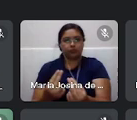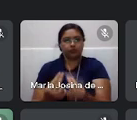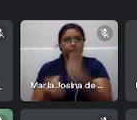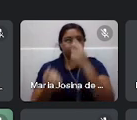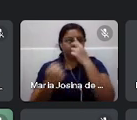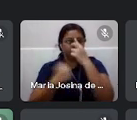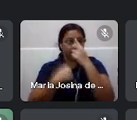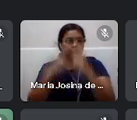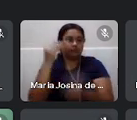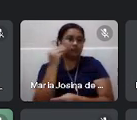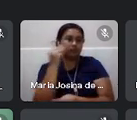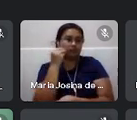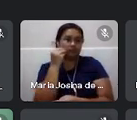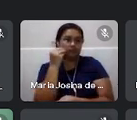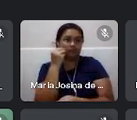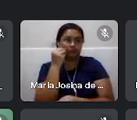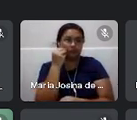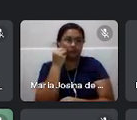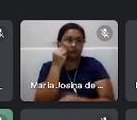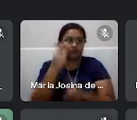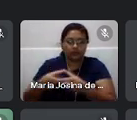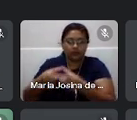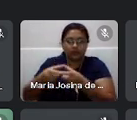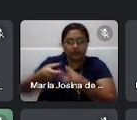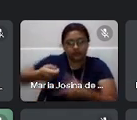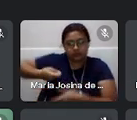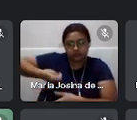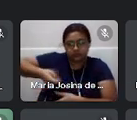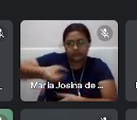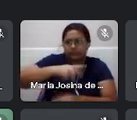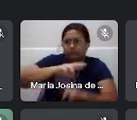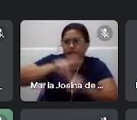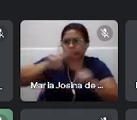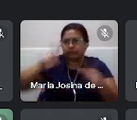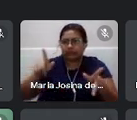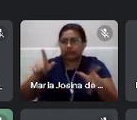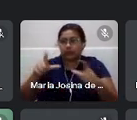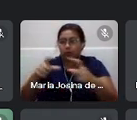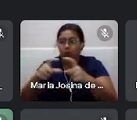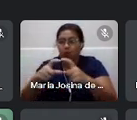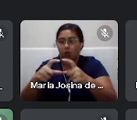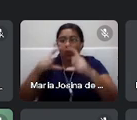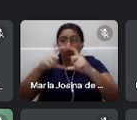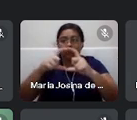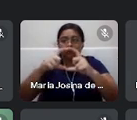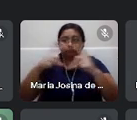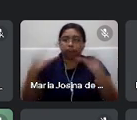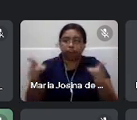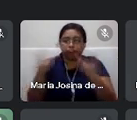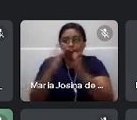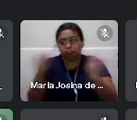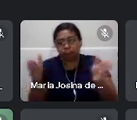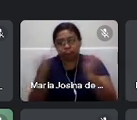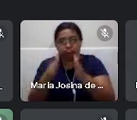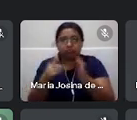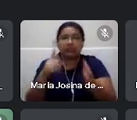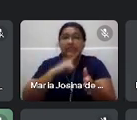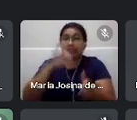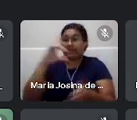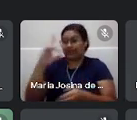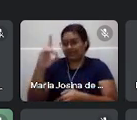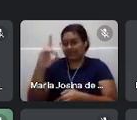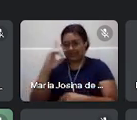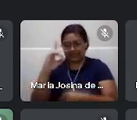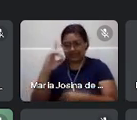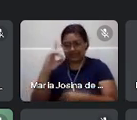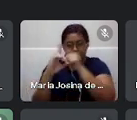dos discos com diferentes tamanhos de discos, que têm diâmetros diferentes. Logo,